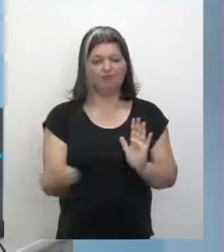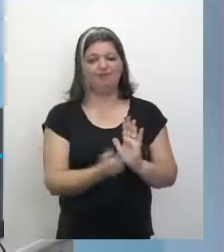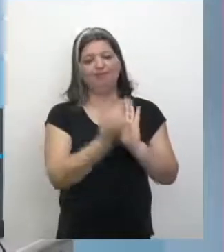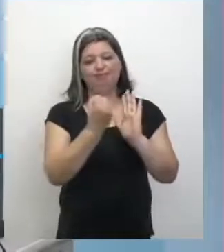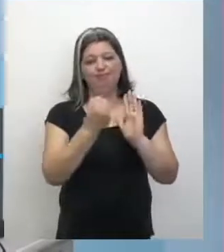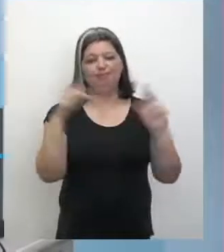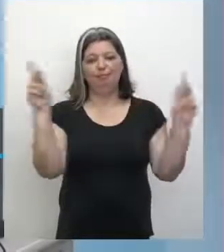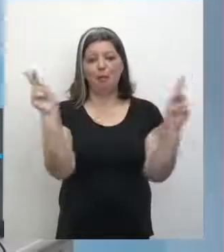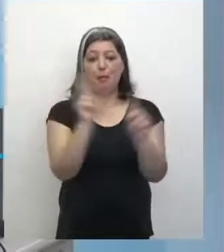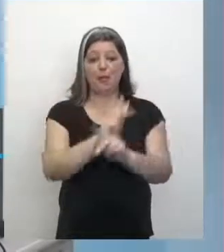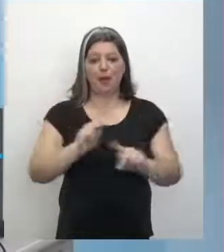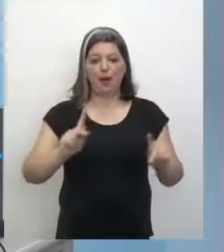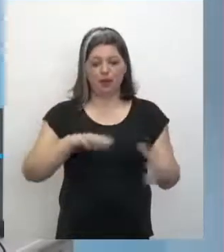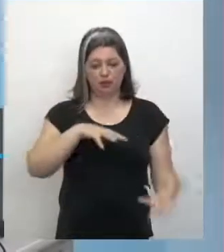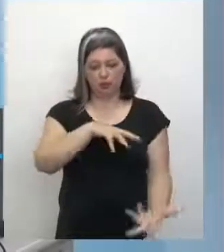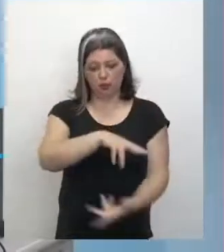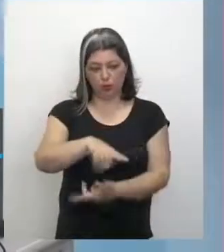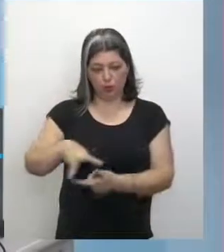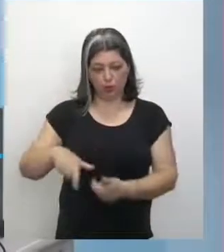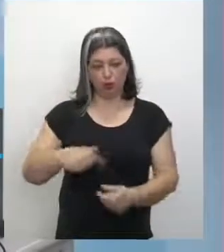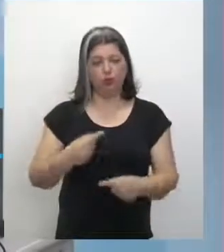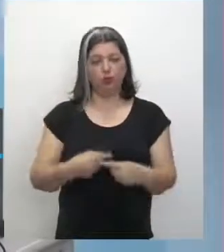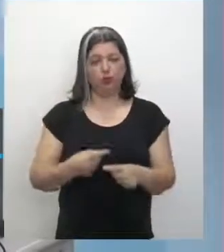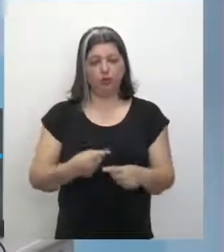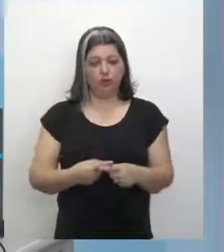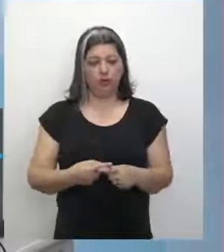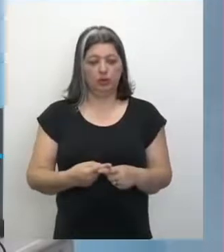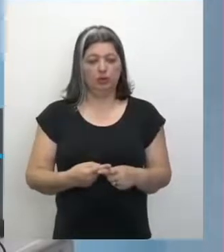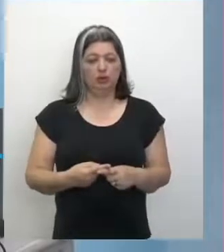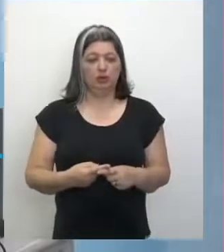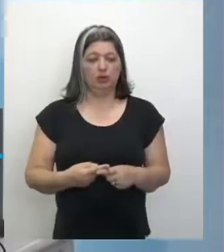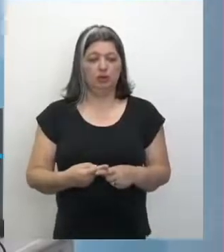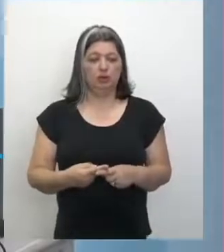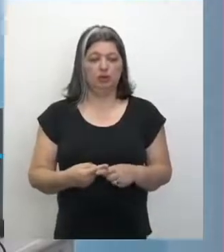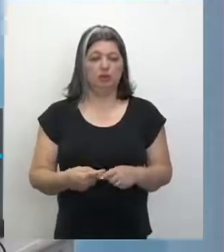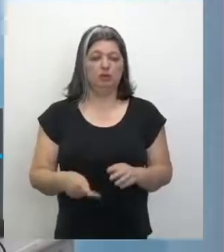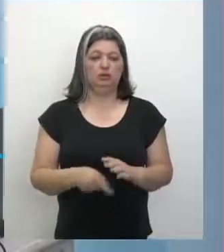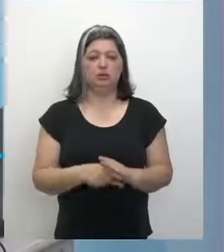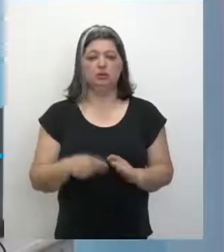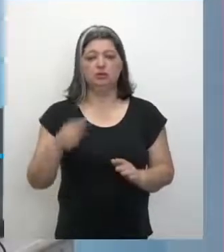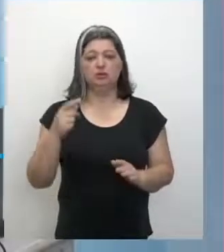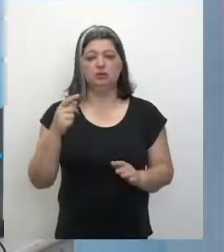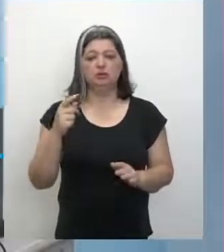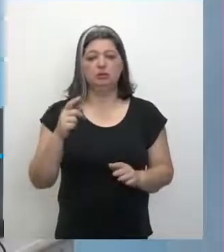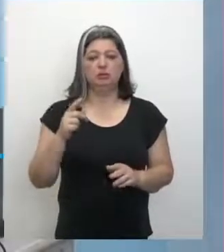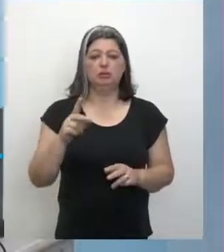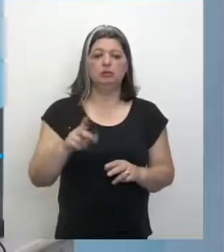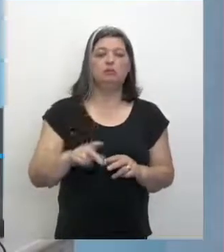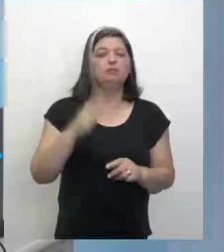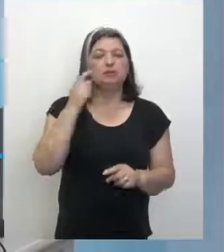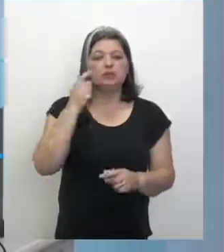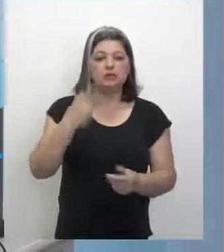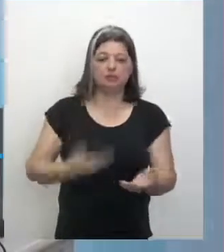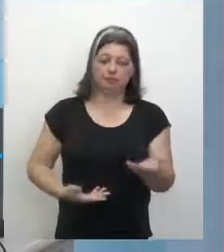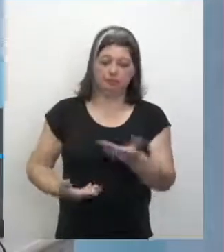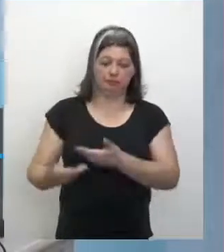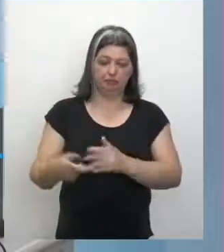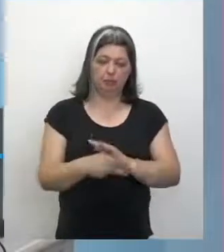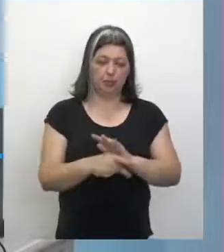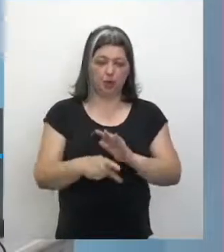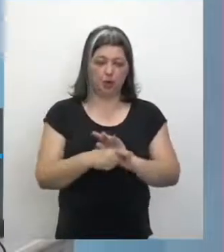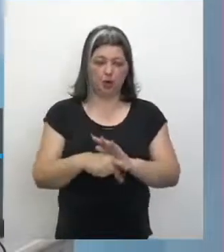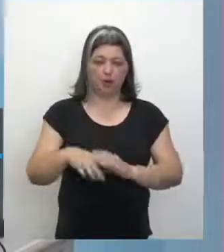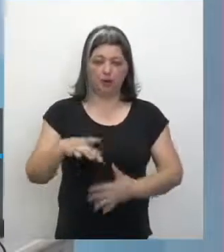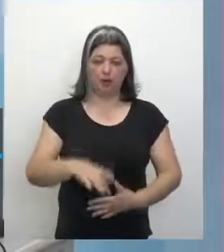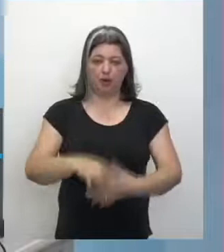paz mundial, né? Estava se abandonando a questão da paz que vinha por meio da harmonia entre os líderes